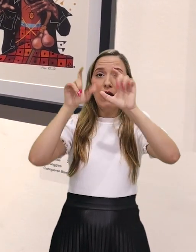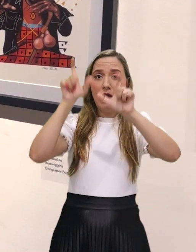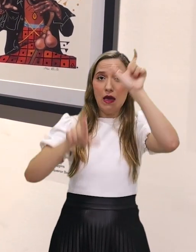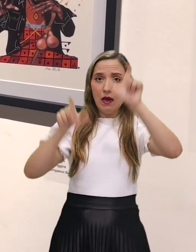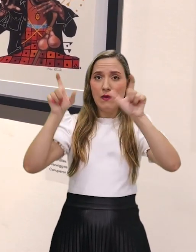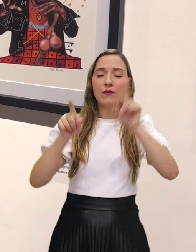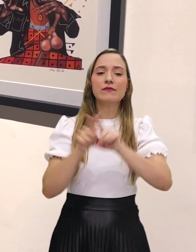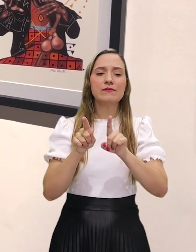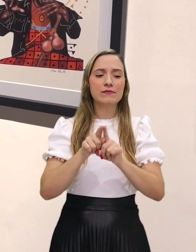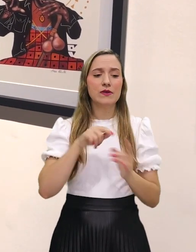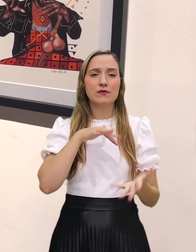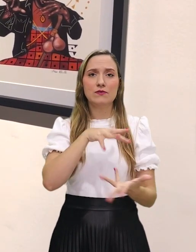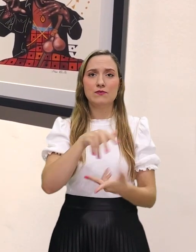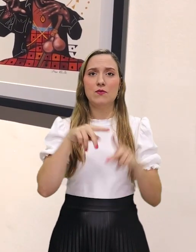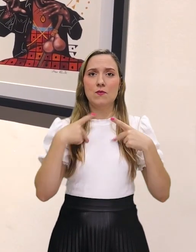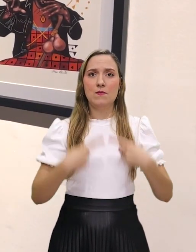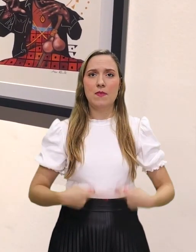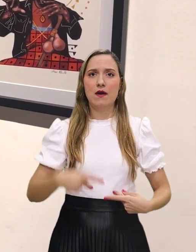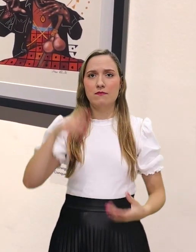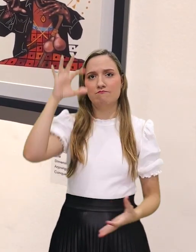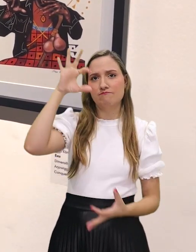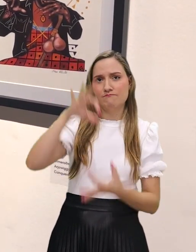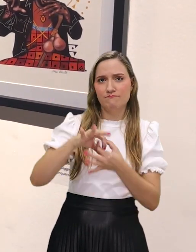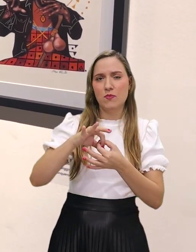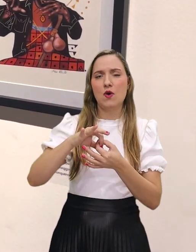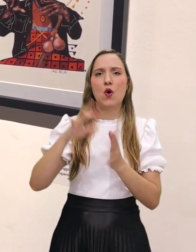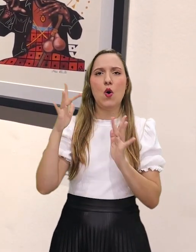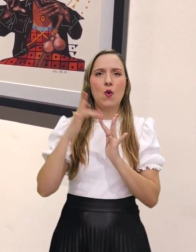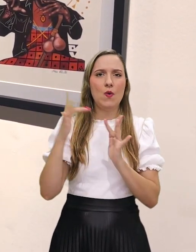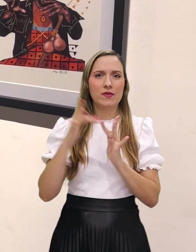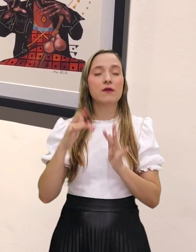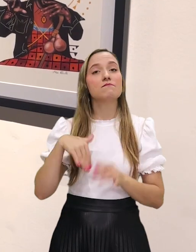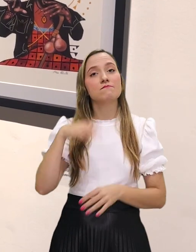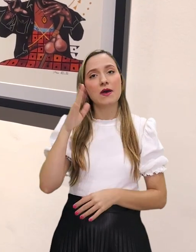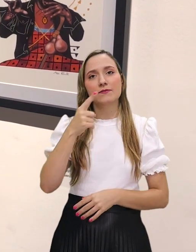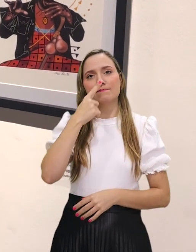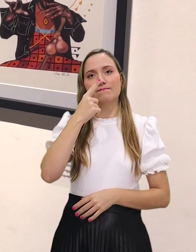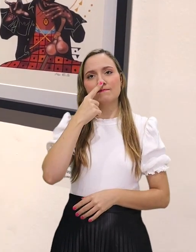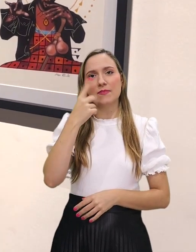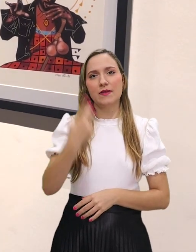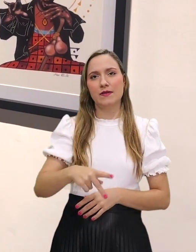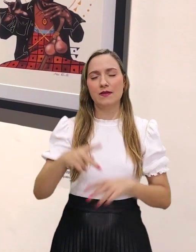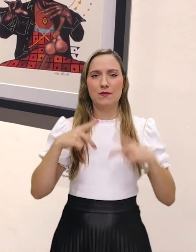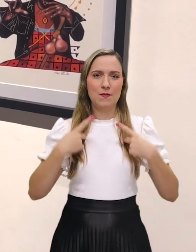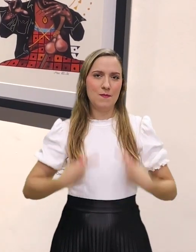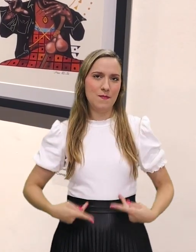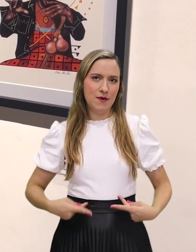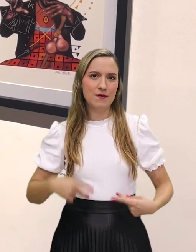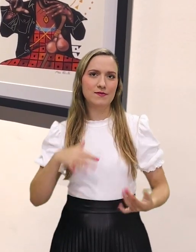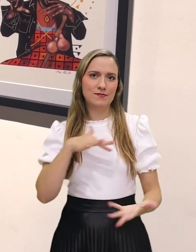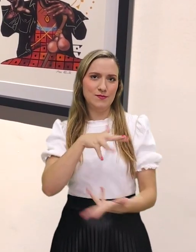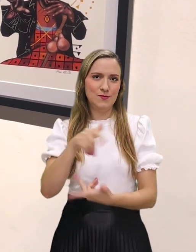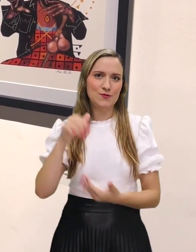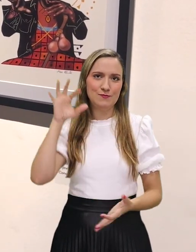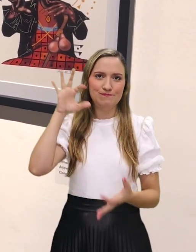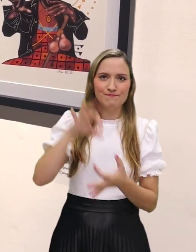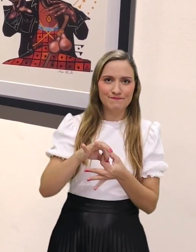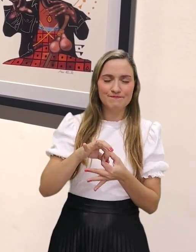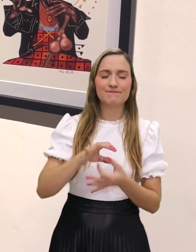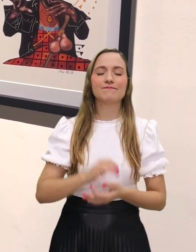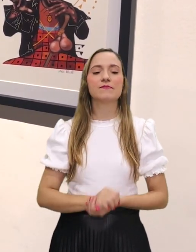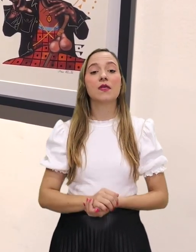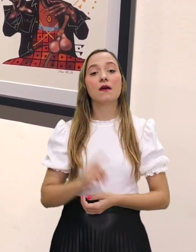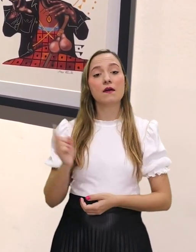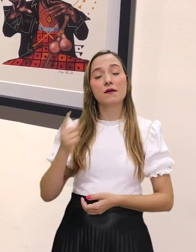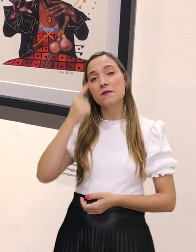dos orixás mais próximos da humanidade. Essa imagem, ao pensar, né,